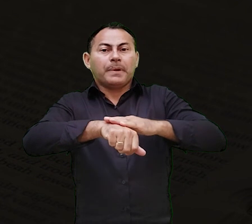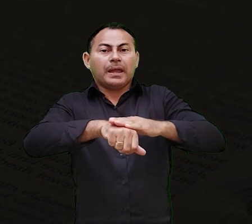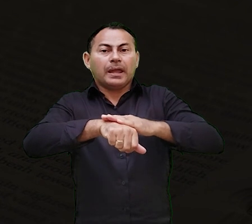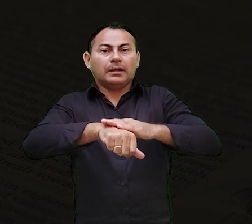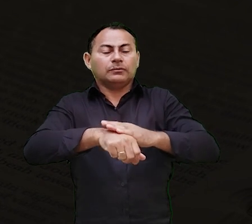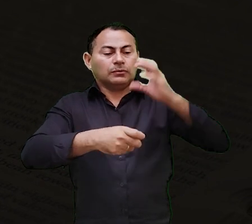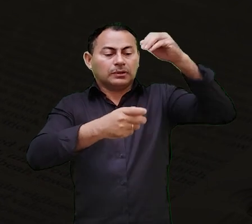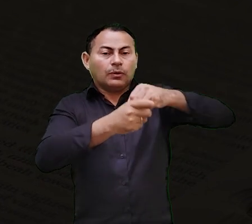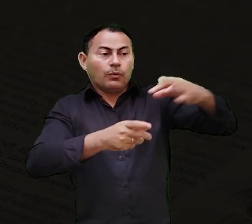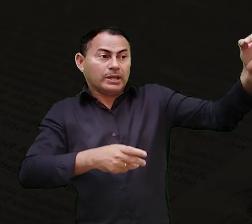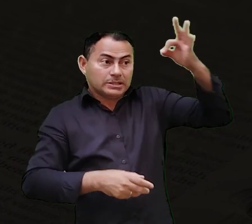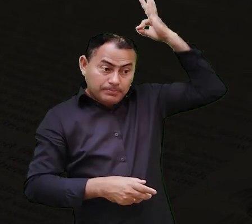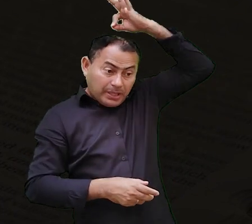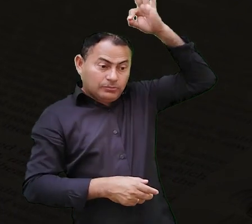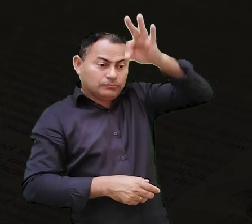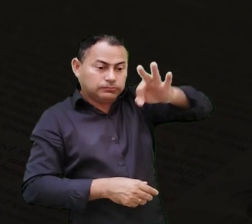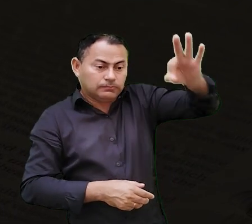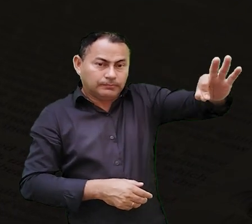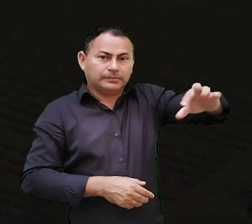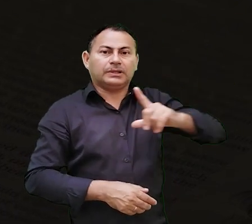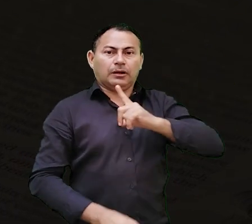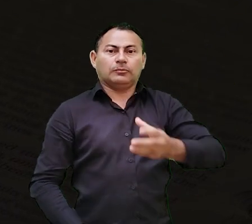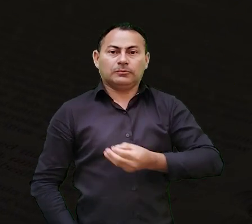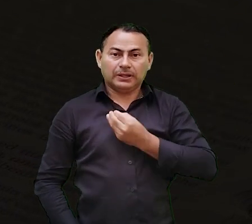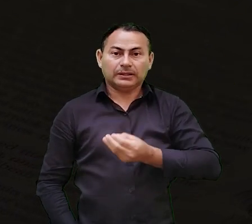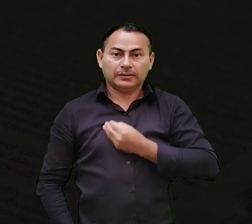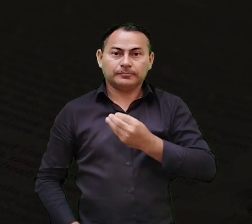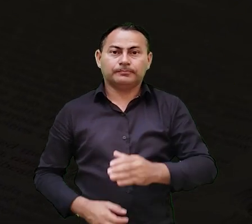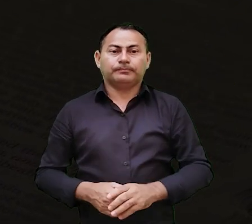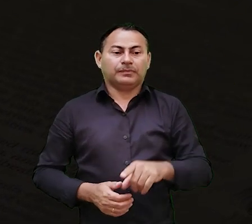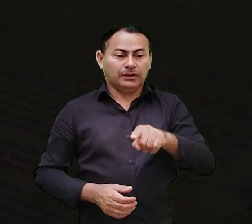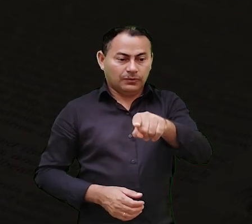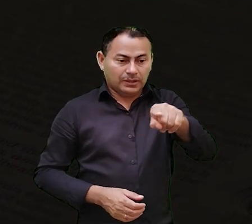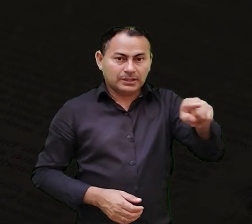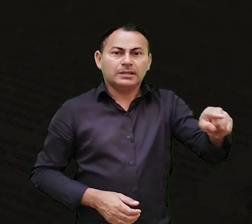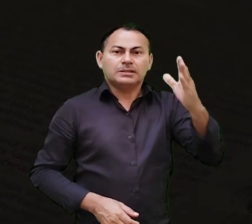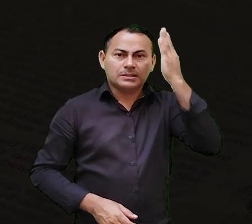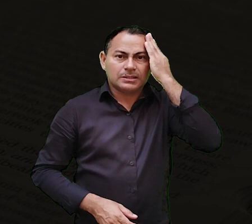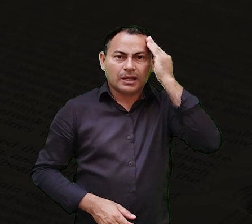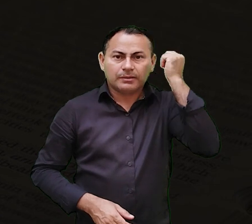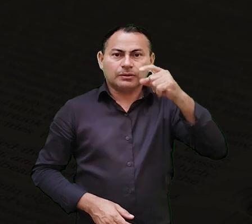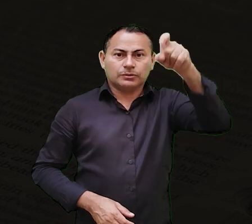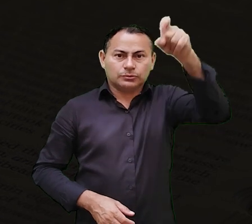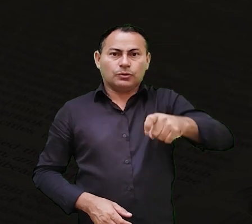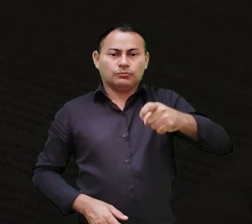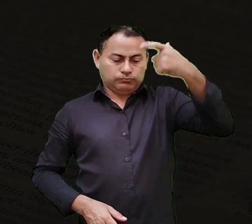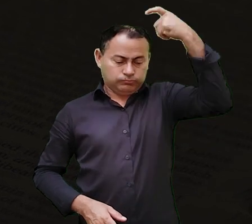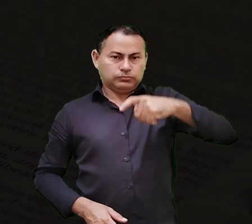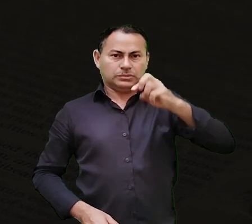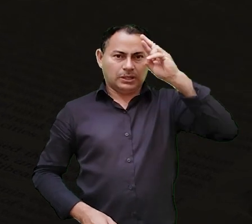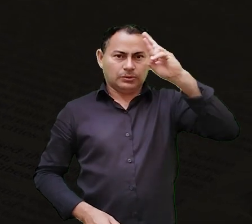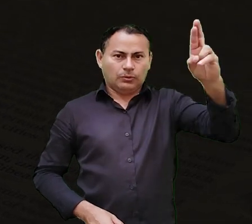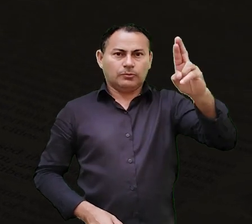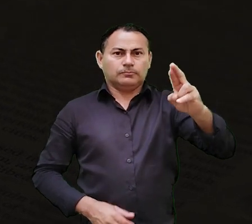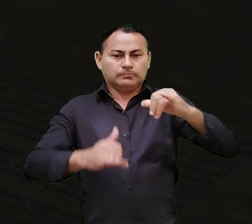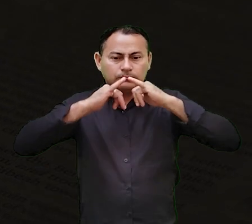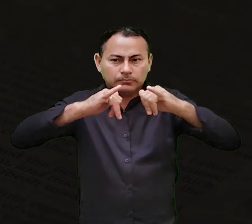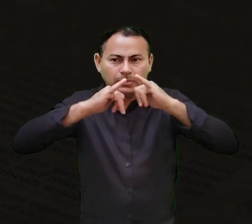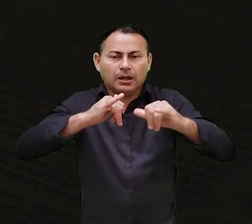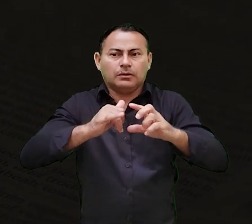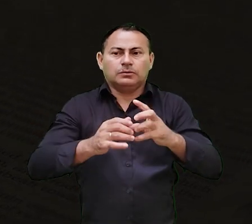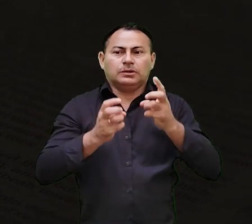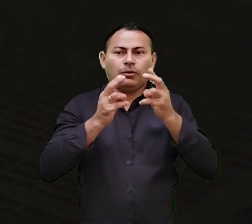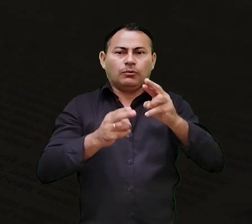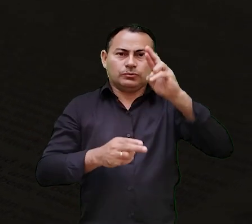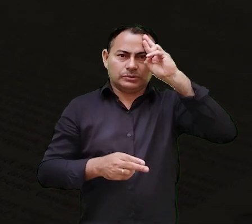com pele. Porei um espírito em vocês e vocês terão vida. Então vocês saberão que eu sou o Senhor. E